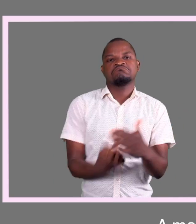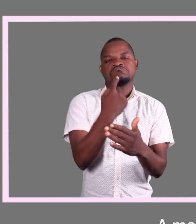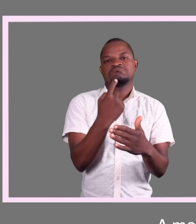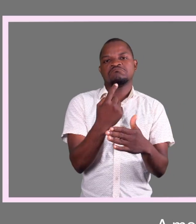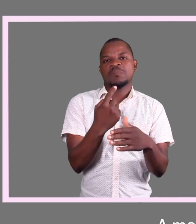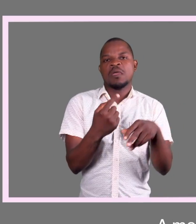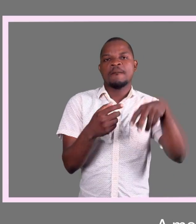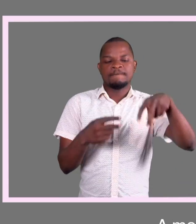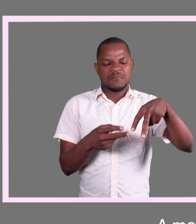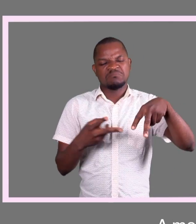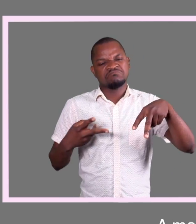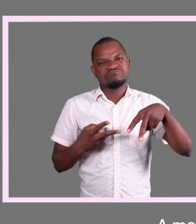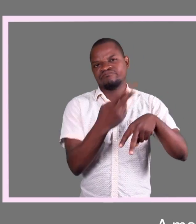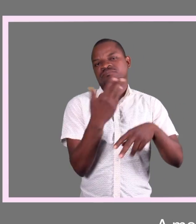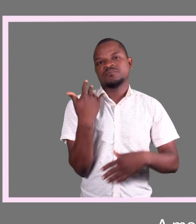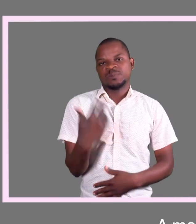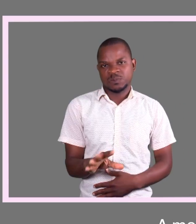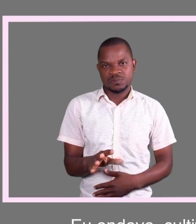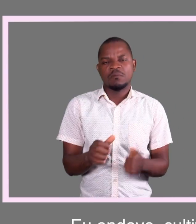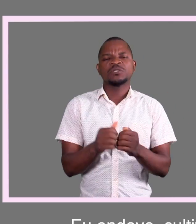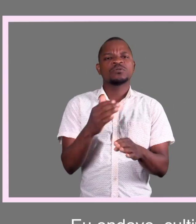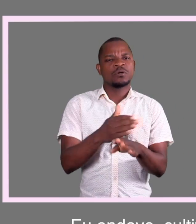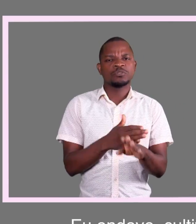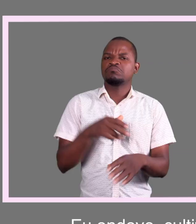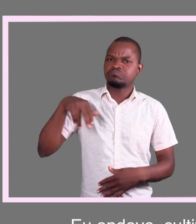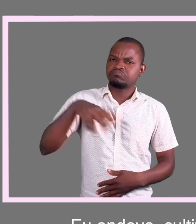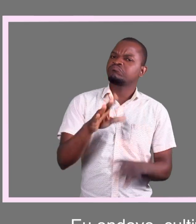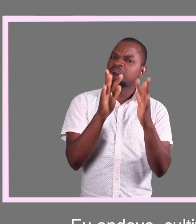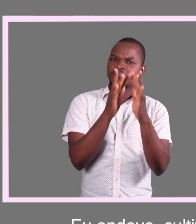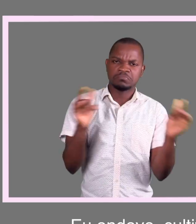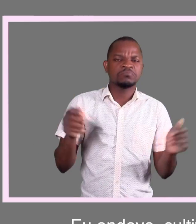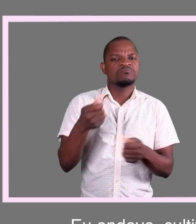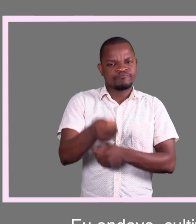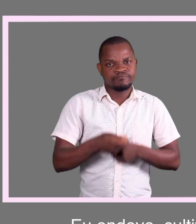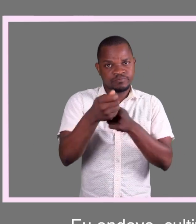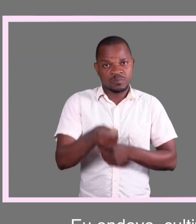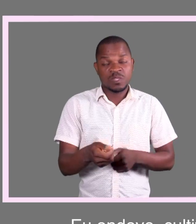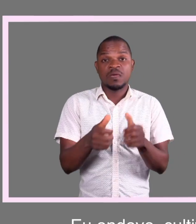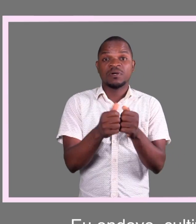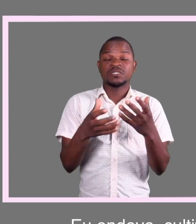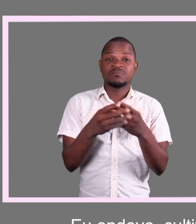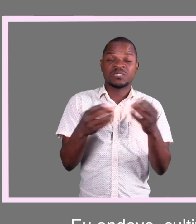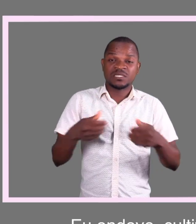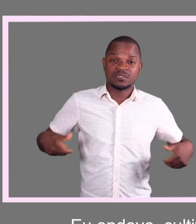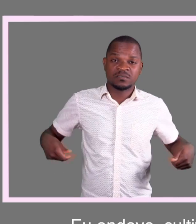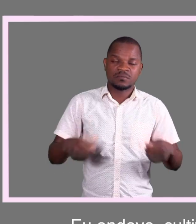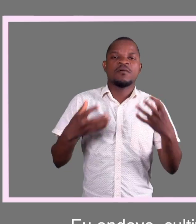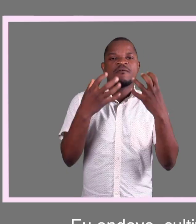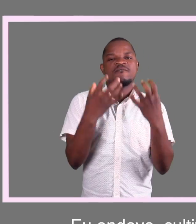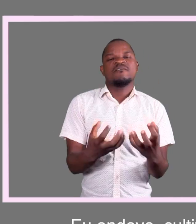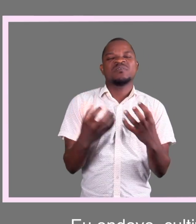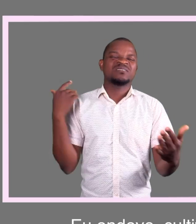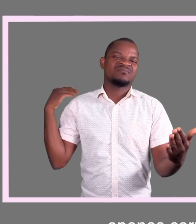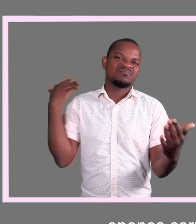o motivo da amputação da perna. Eu andava, cultivava. Nunca tive cadeira